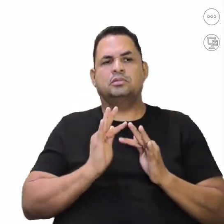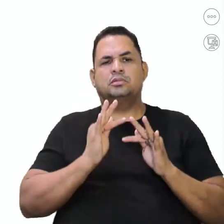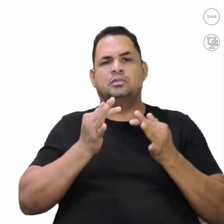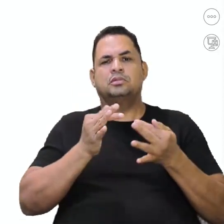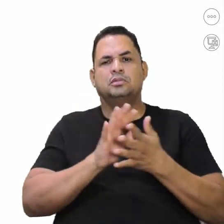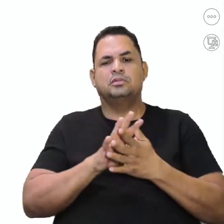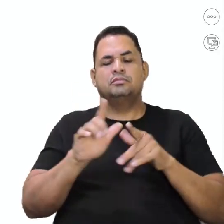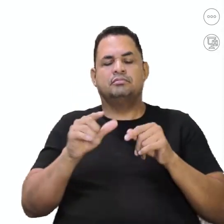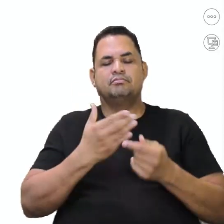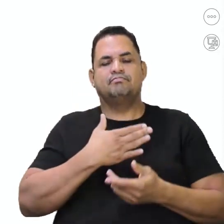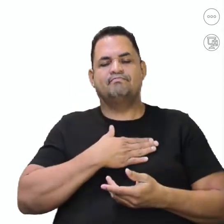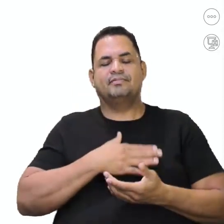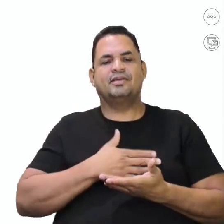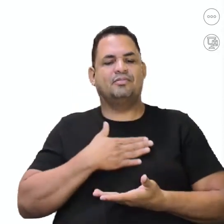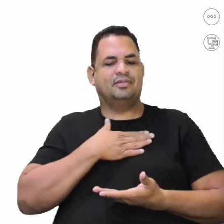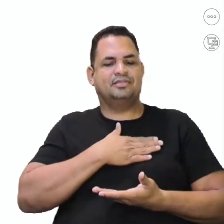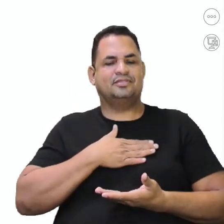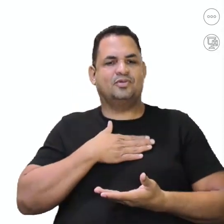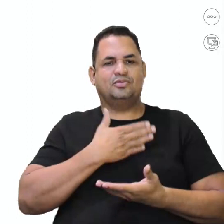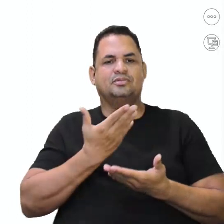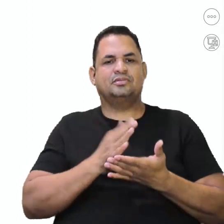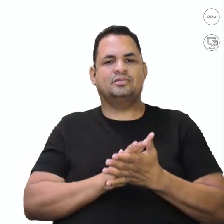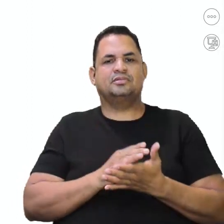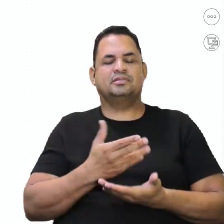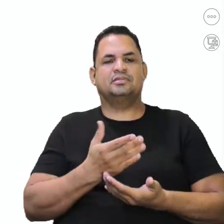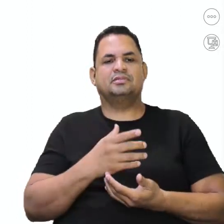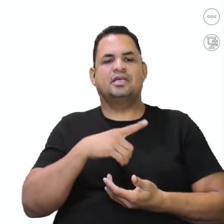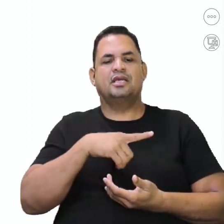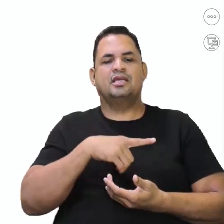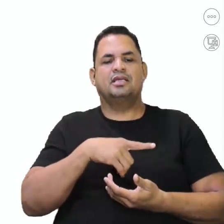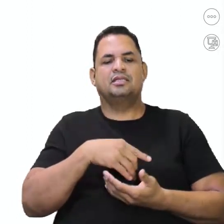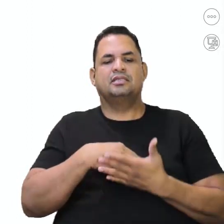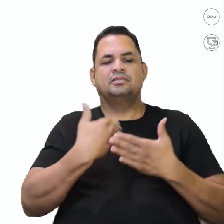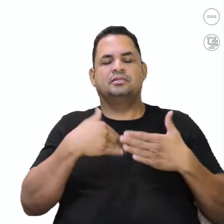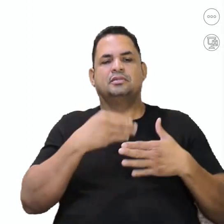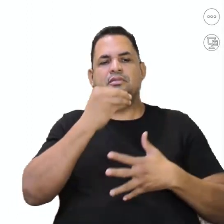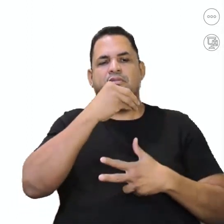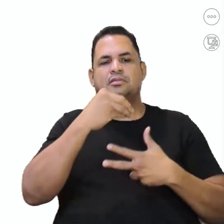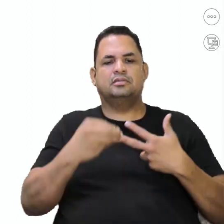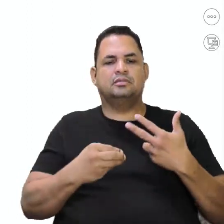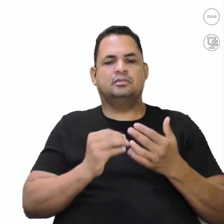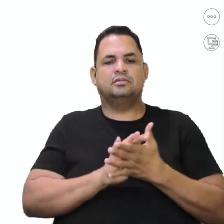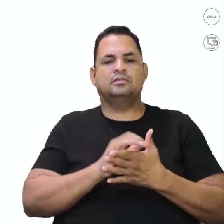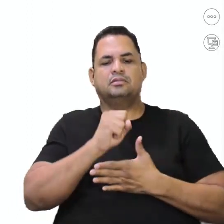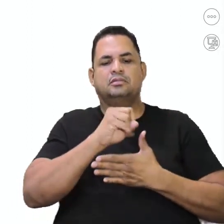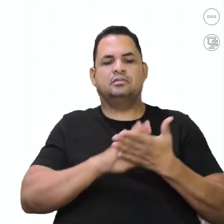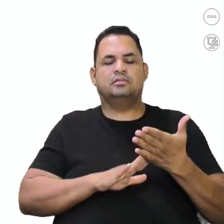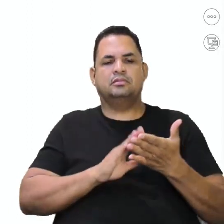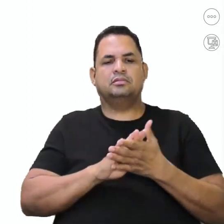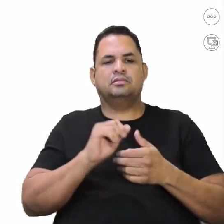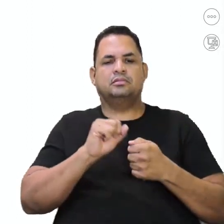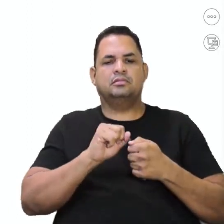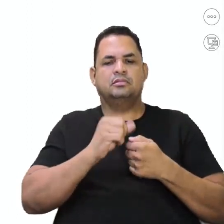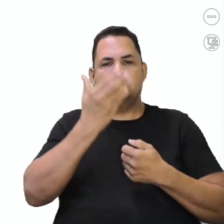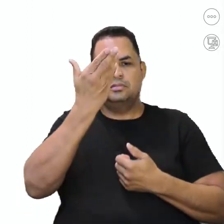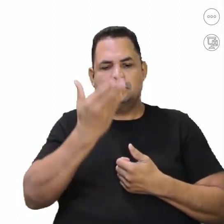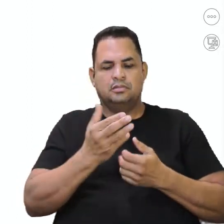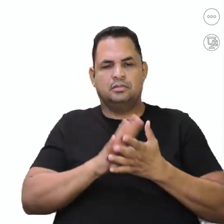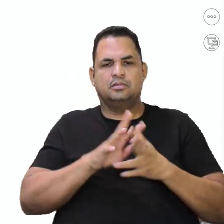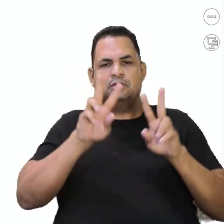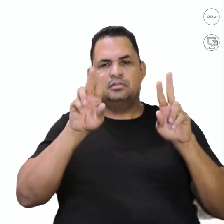minha preferida, e é uma que cai bastante nas provas do Enem. E aqui nas nossas atividades também vamos fazer bastante